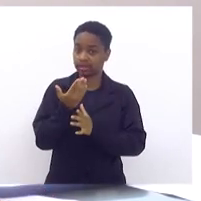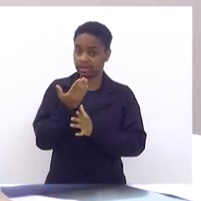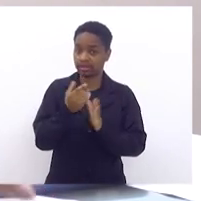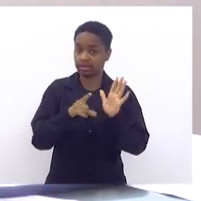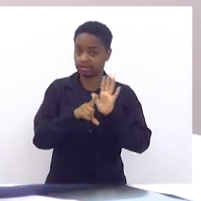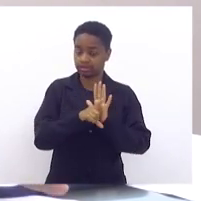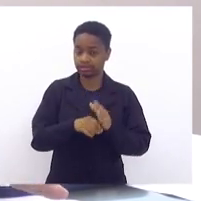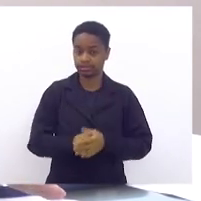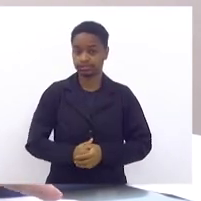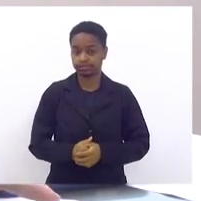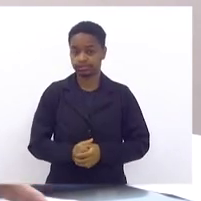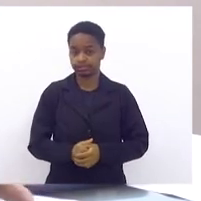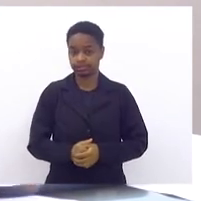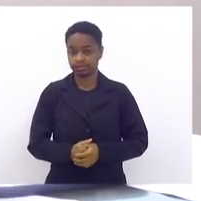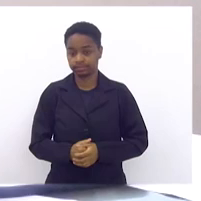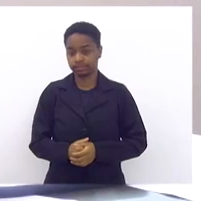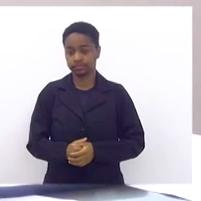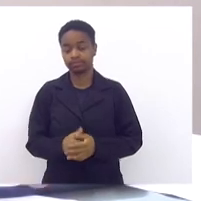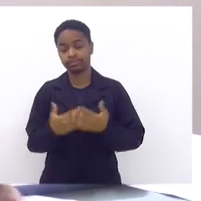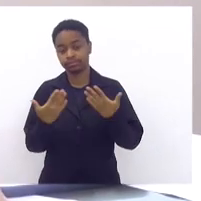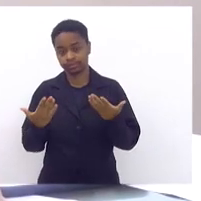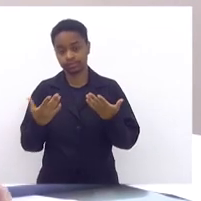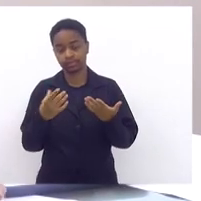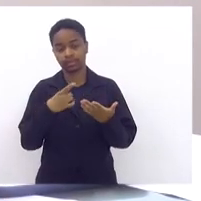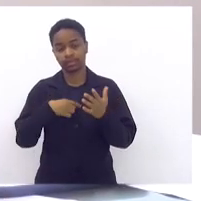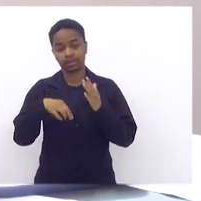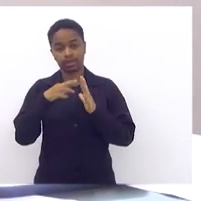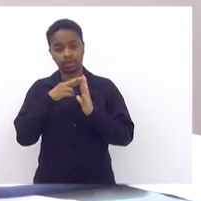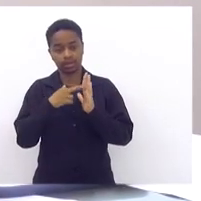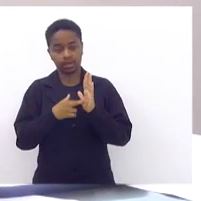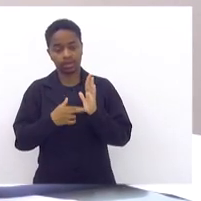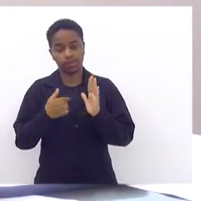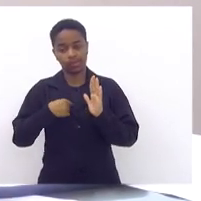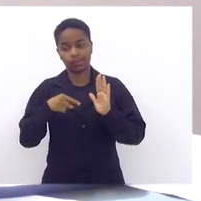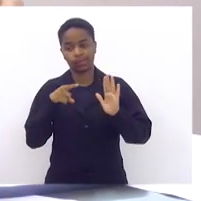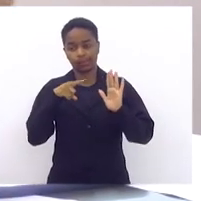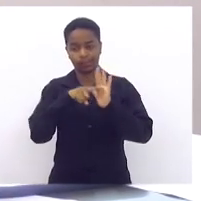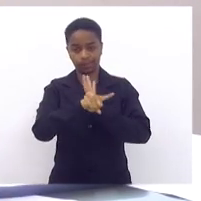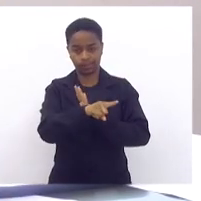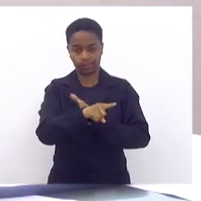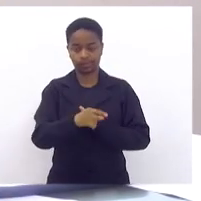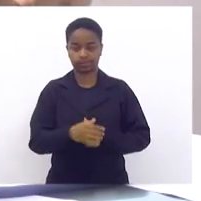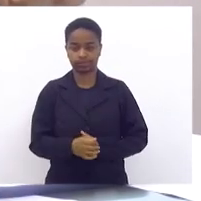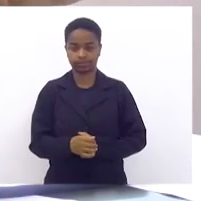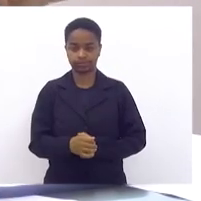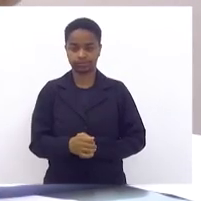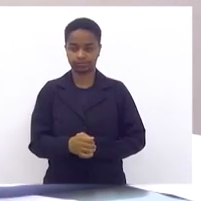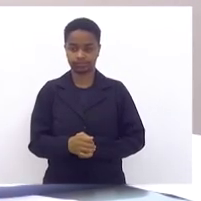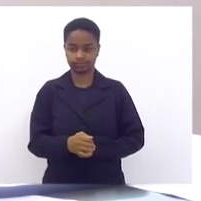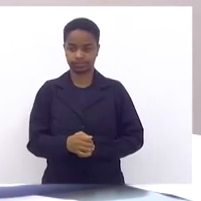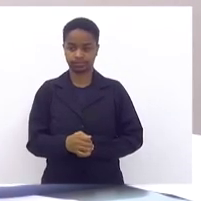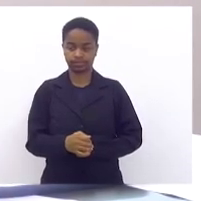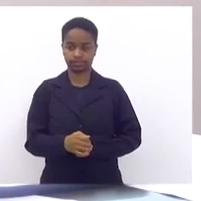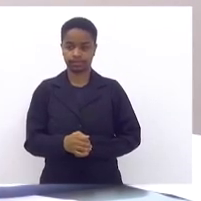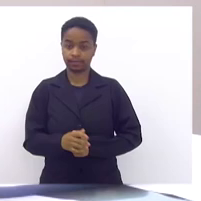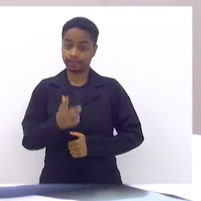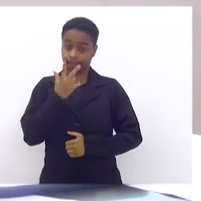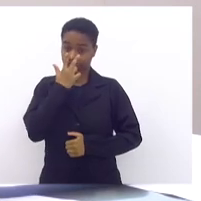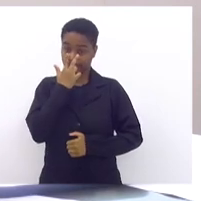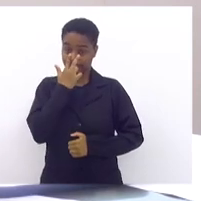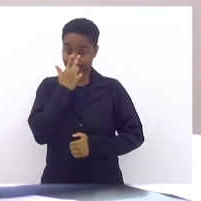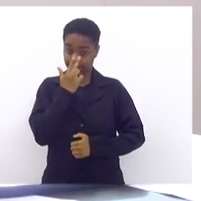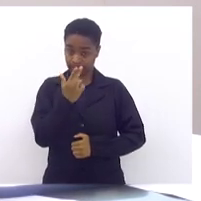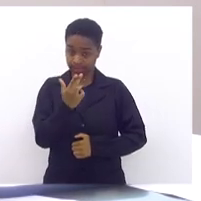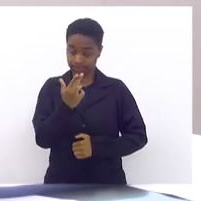Bom, então, dentro desse critério que eu perguntaria à senhora, me parece que uma das